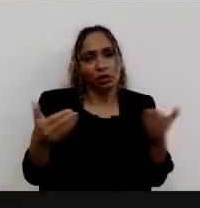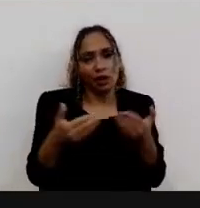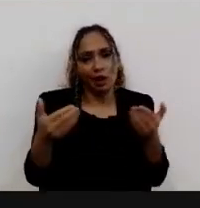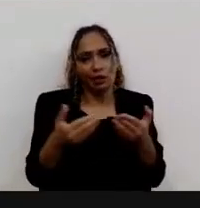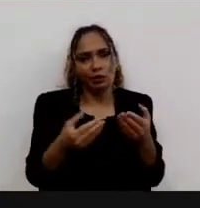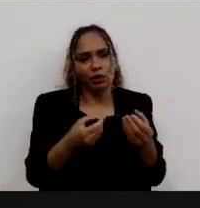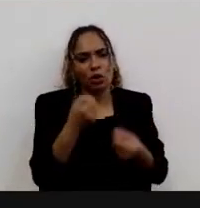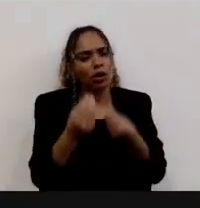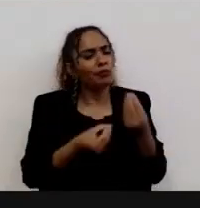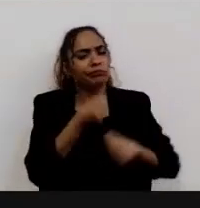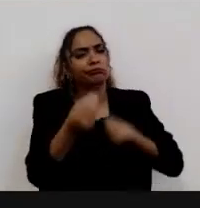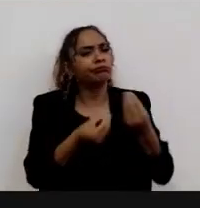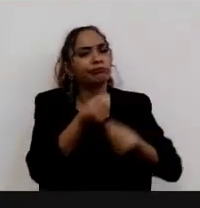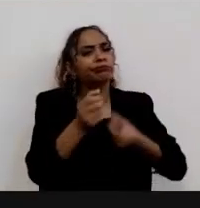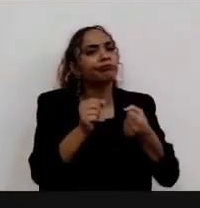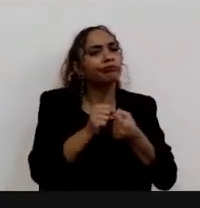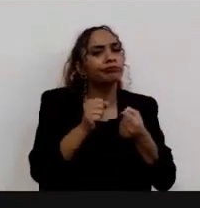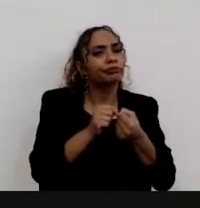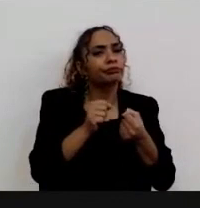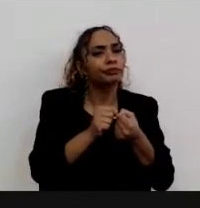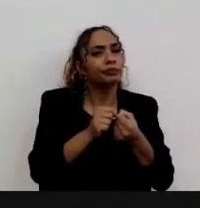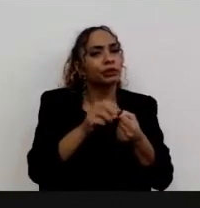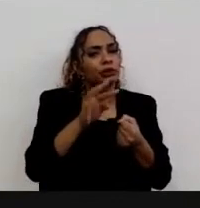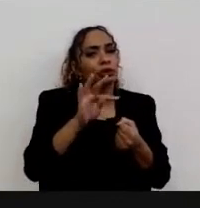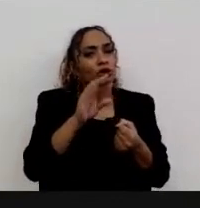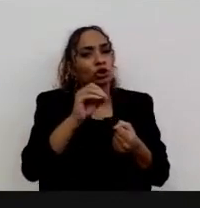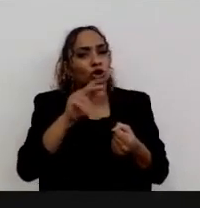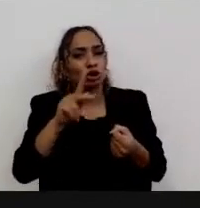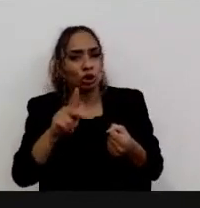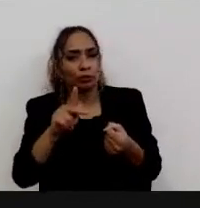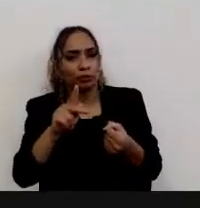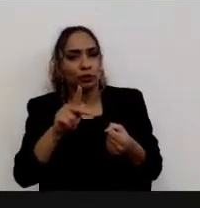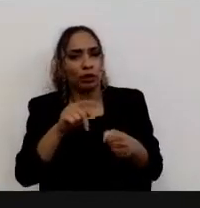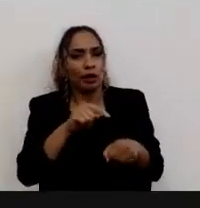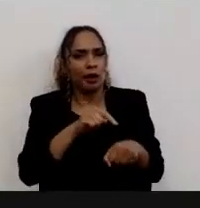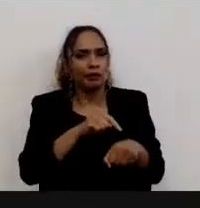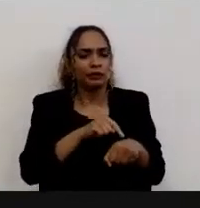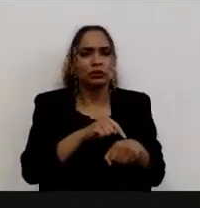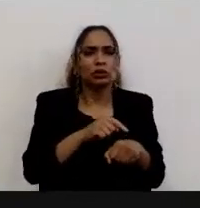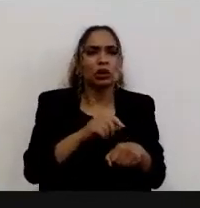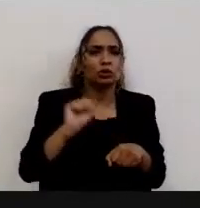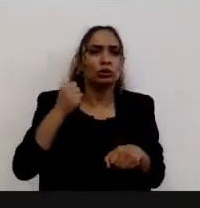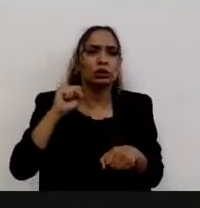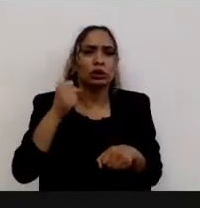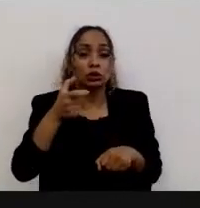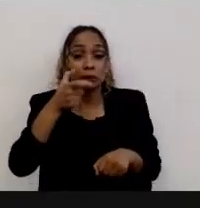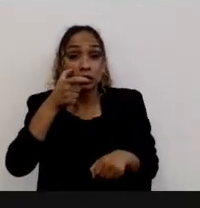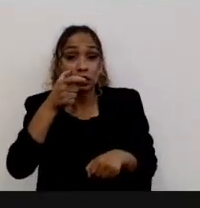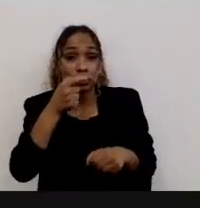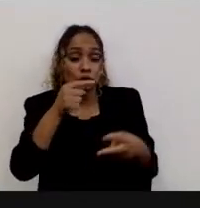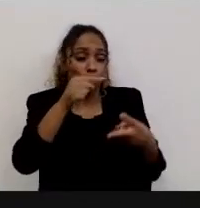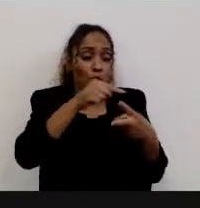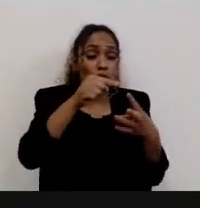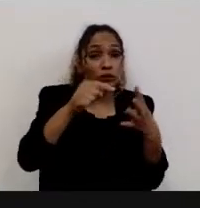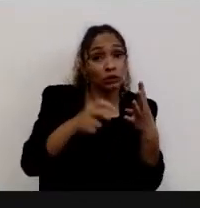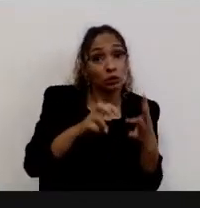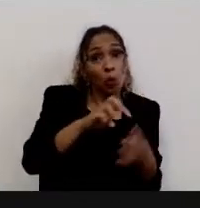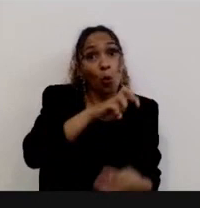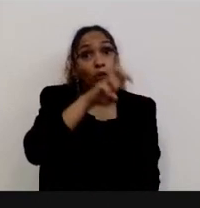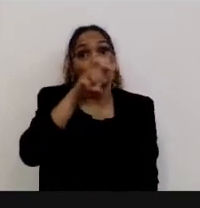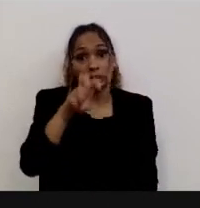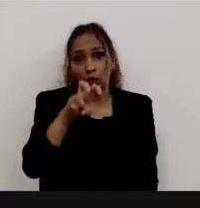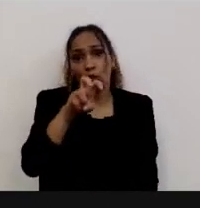fez da seguinte forma. Né? Então, a partir do top 5, né, das matérias em que o senador mais se interessou, PL 1, 2, 3, 4,